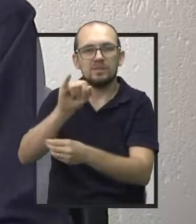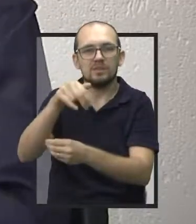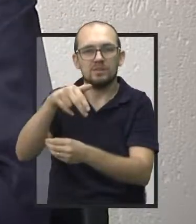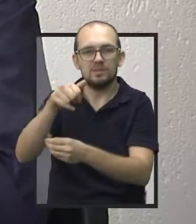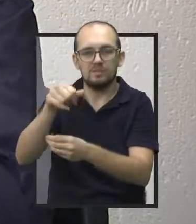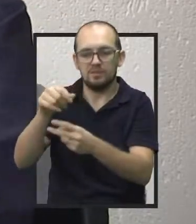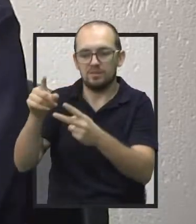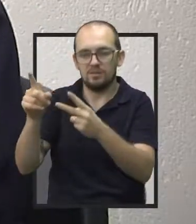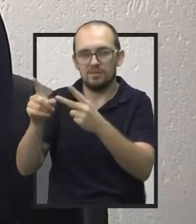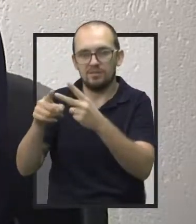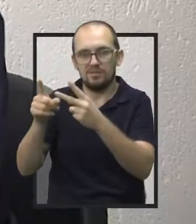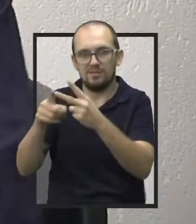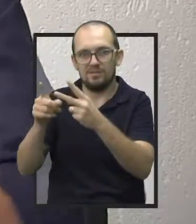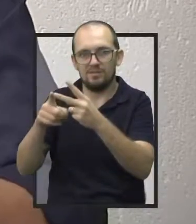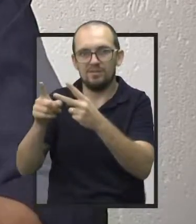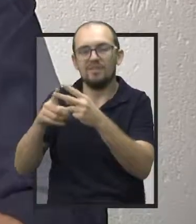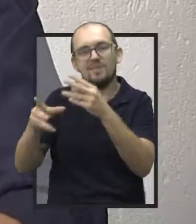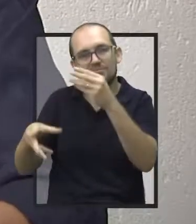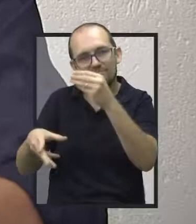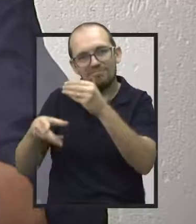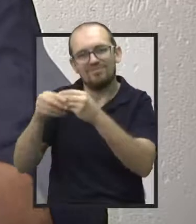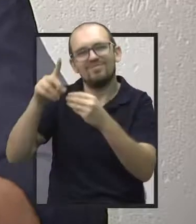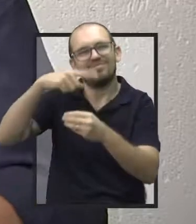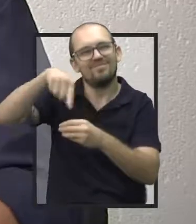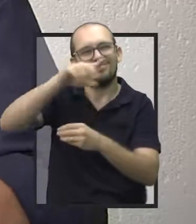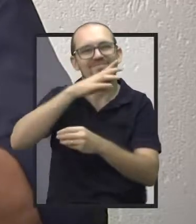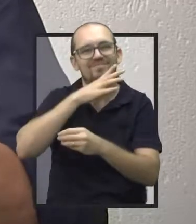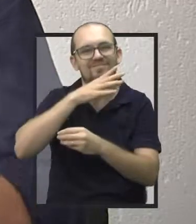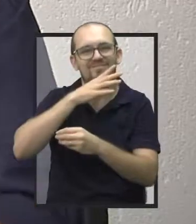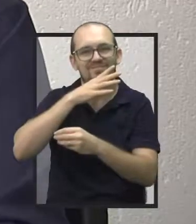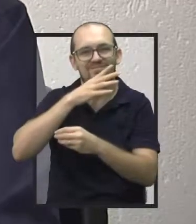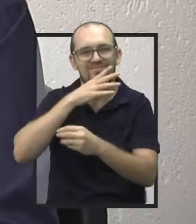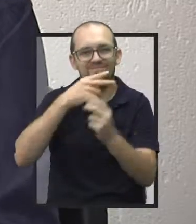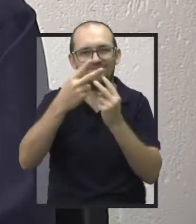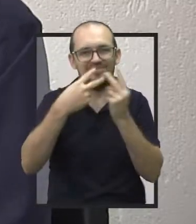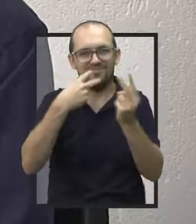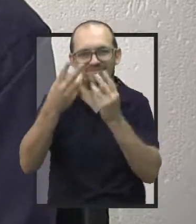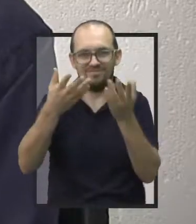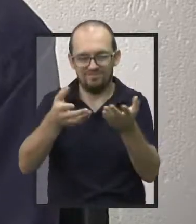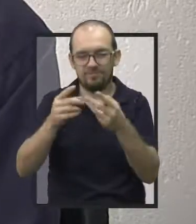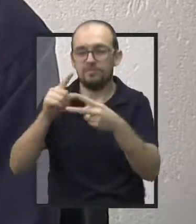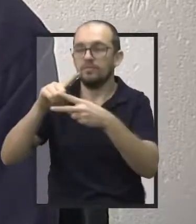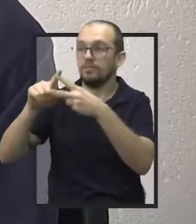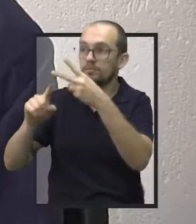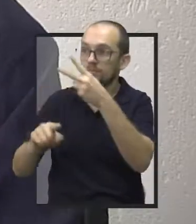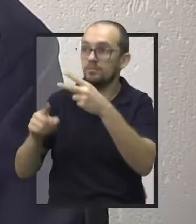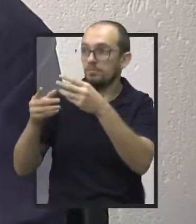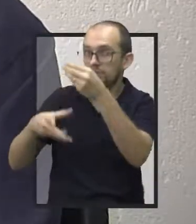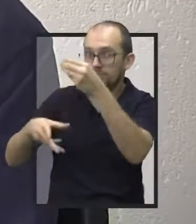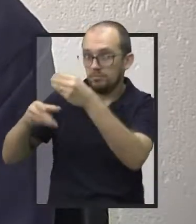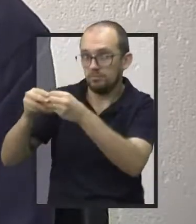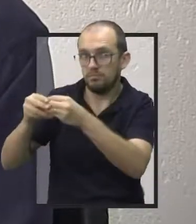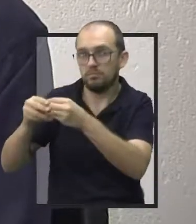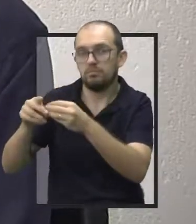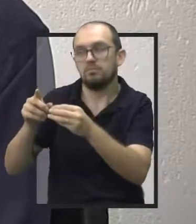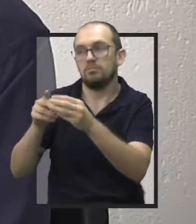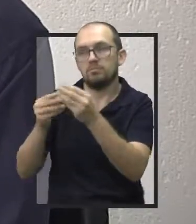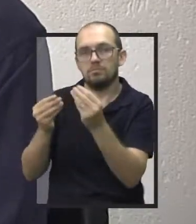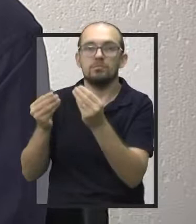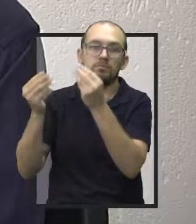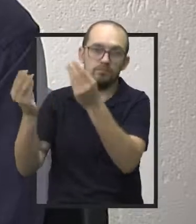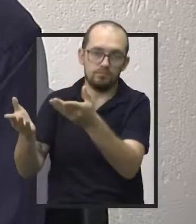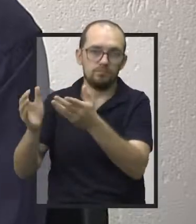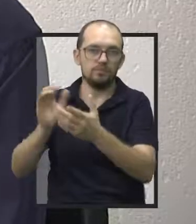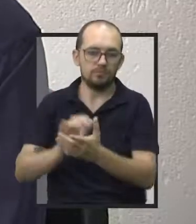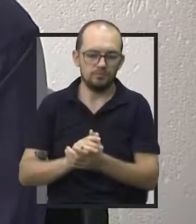flash que é nós aqui conhecido e já uma estrada da amaralina e nós recebemos aí também nesse neste